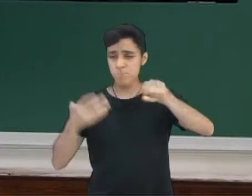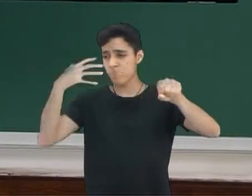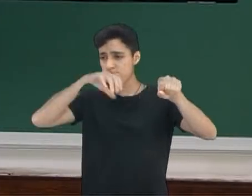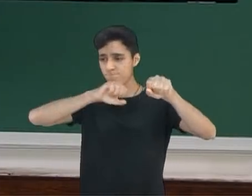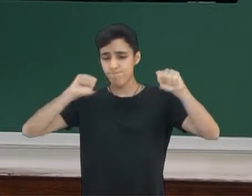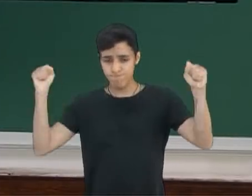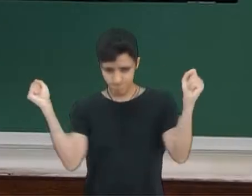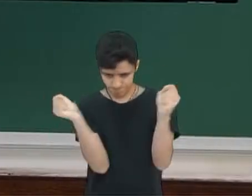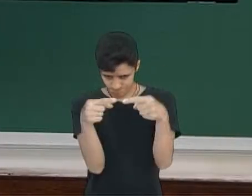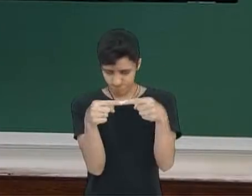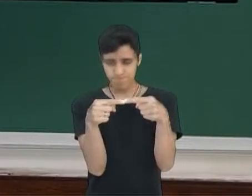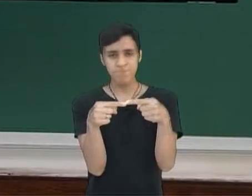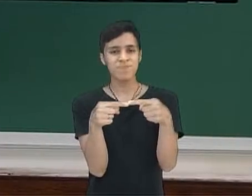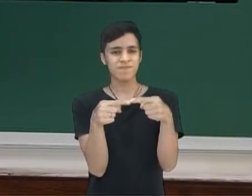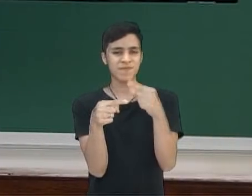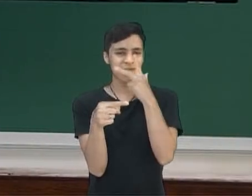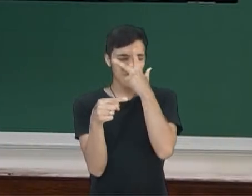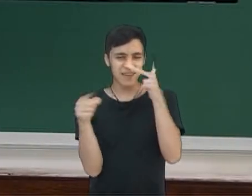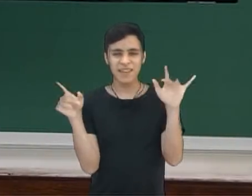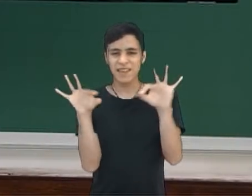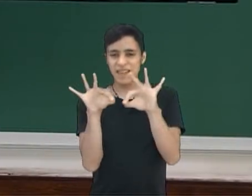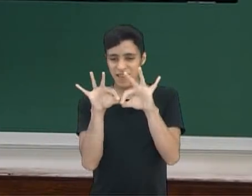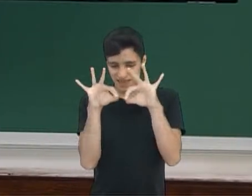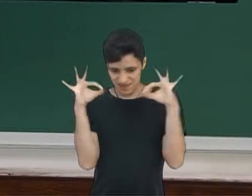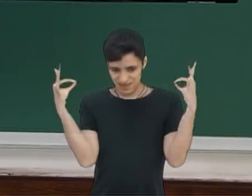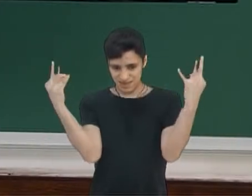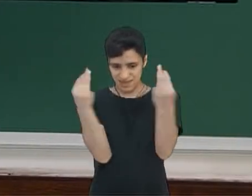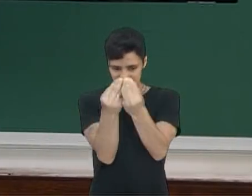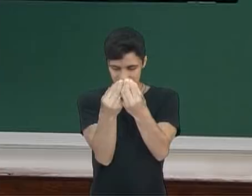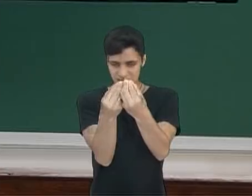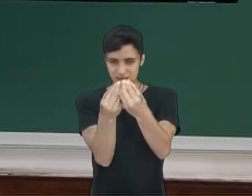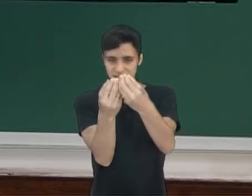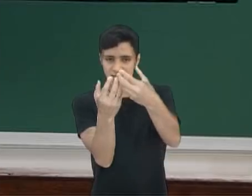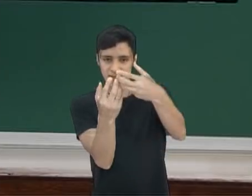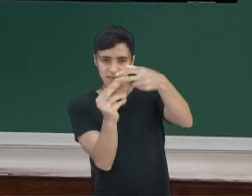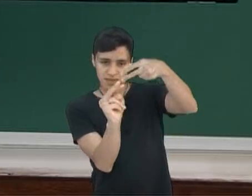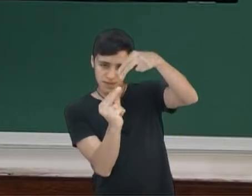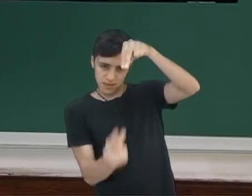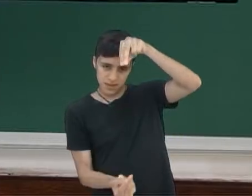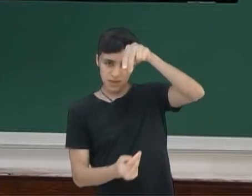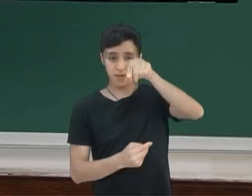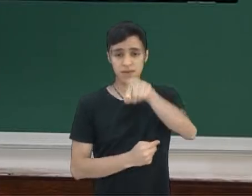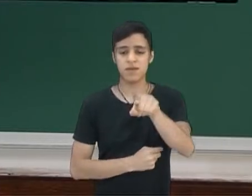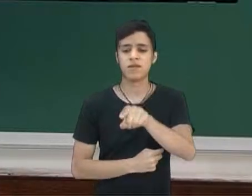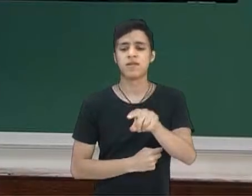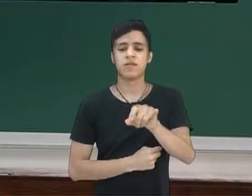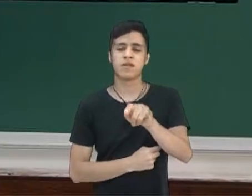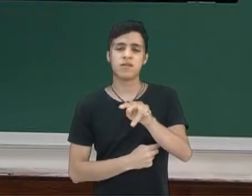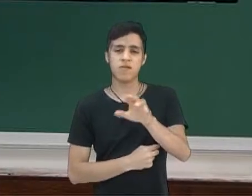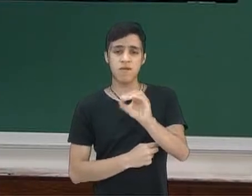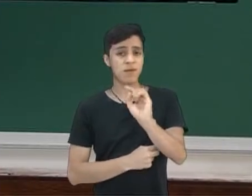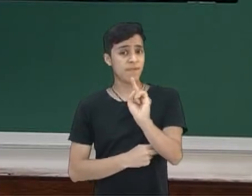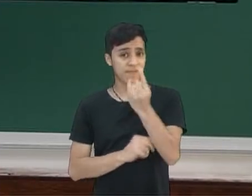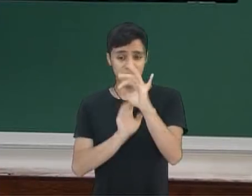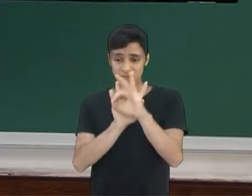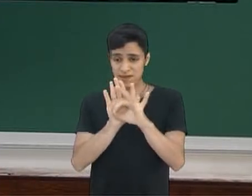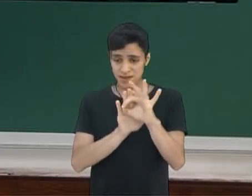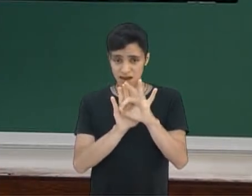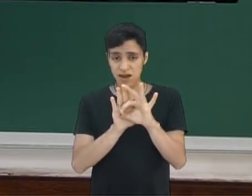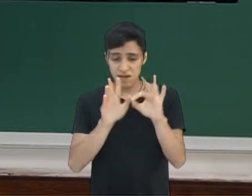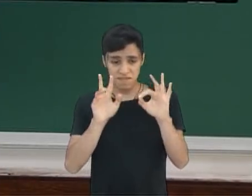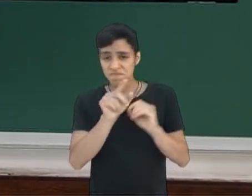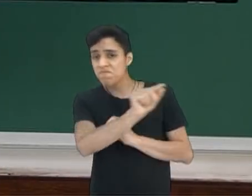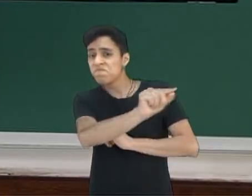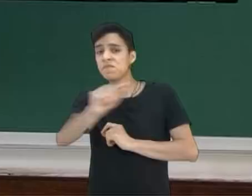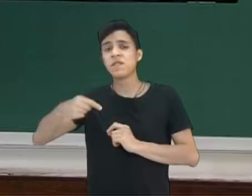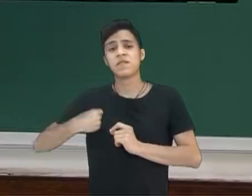ou seja, das duas famílias, tá? Então, o zigoto é a primeira célula de qualquer ser vivo.